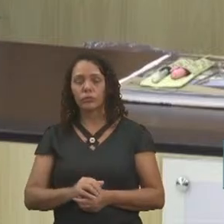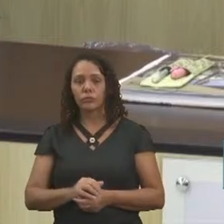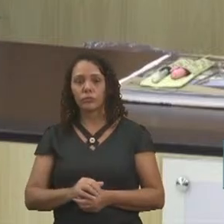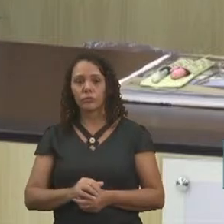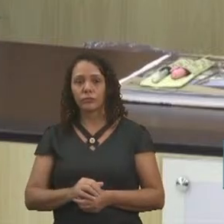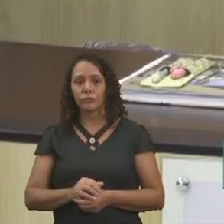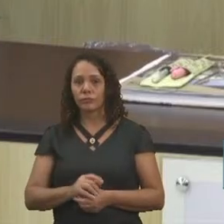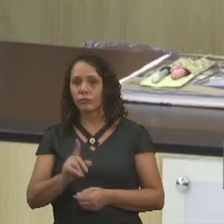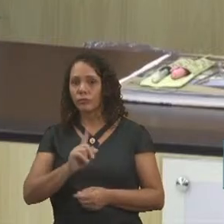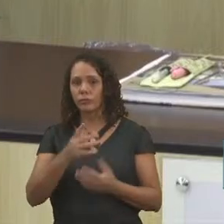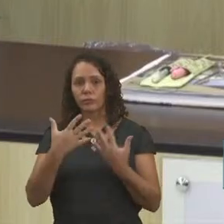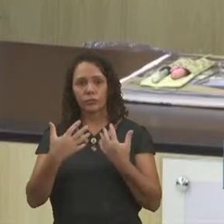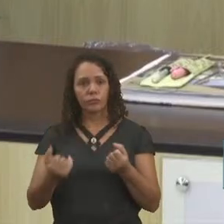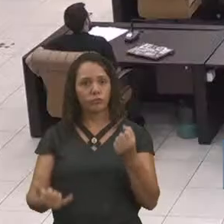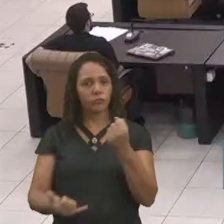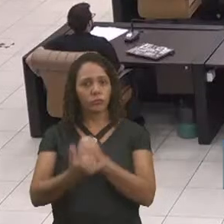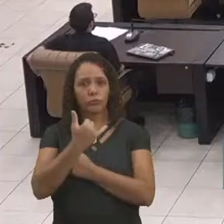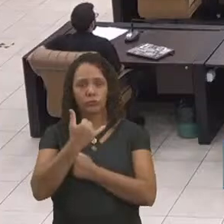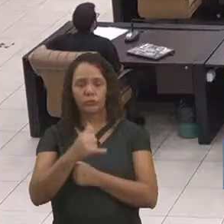Não aceitaremos calote.